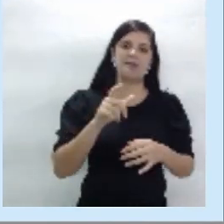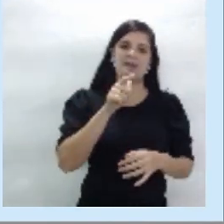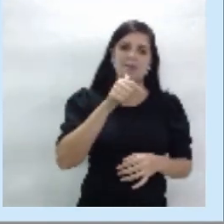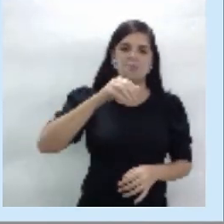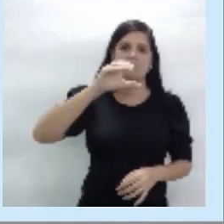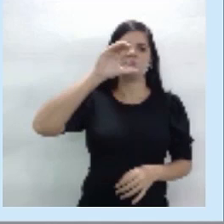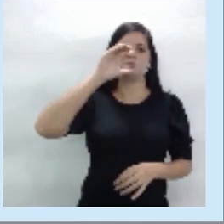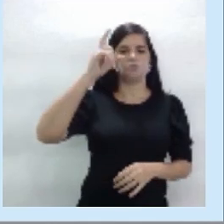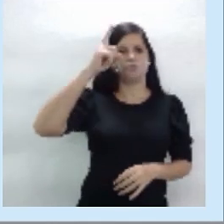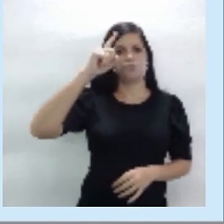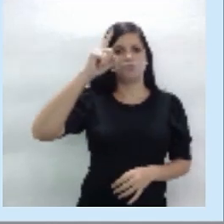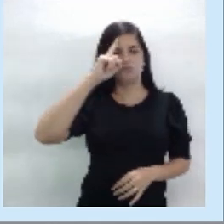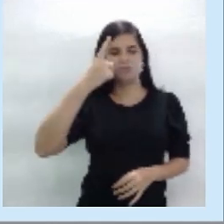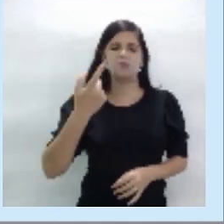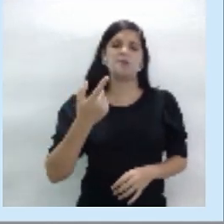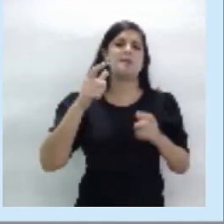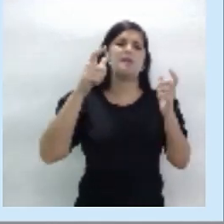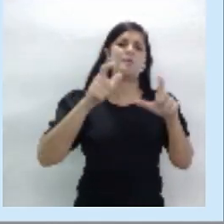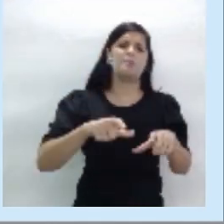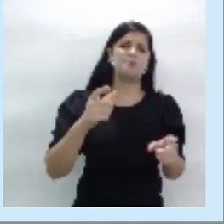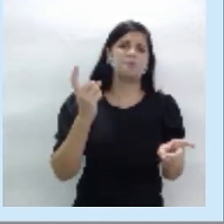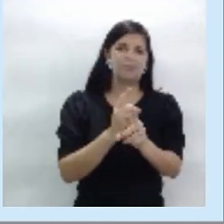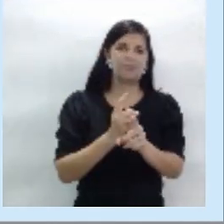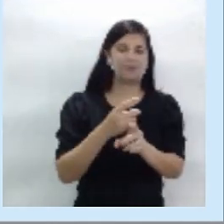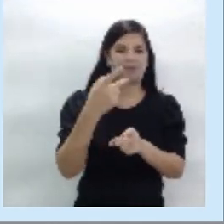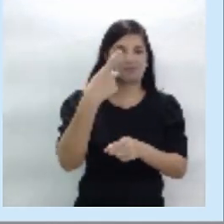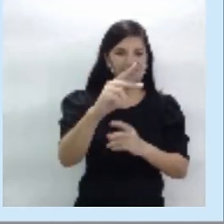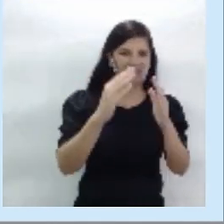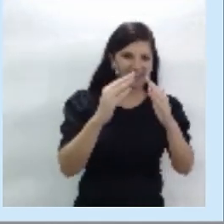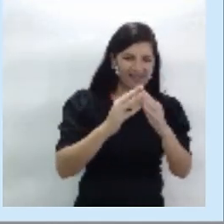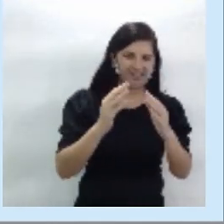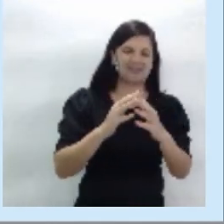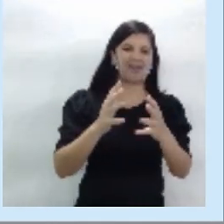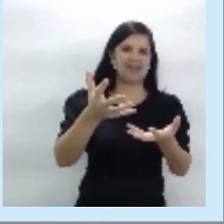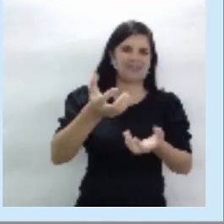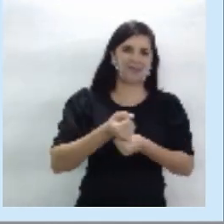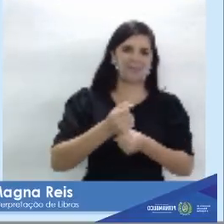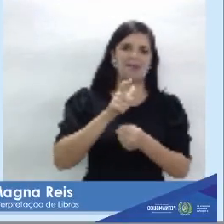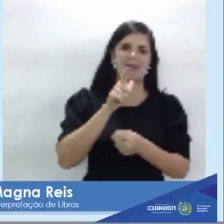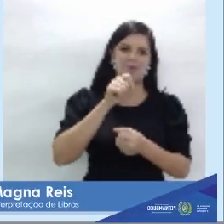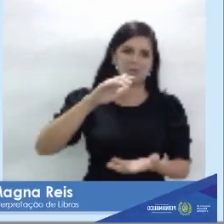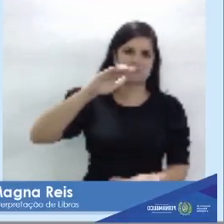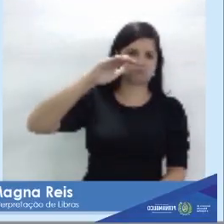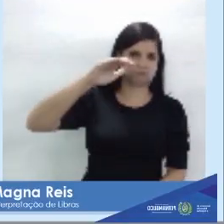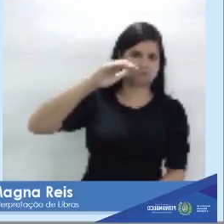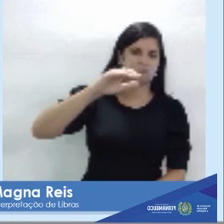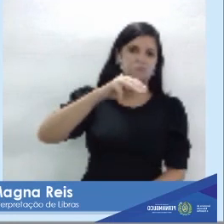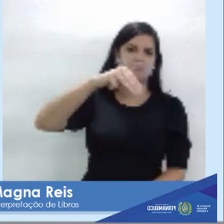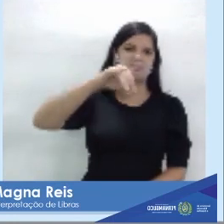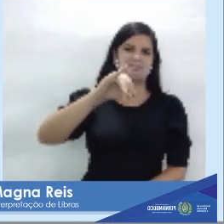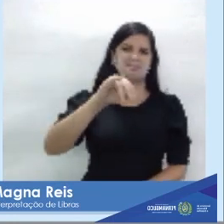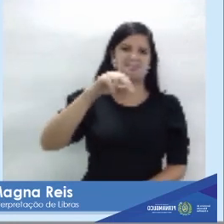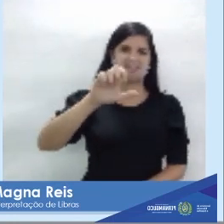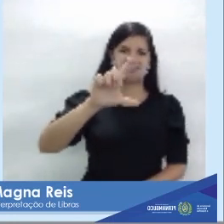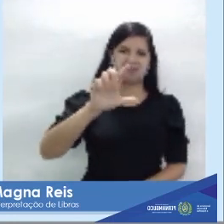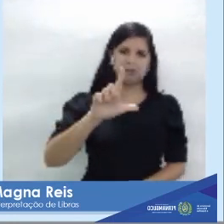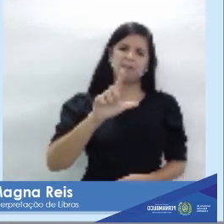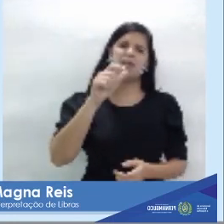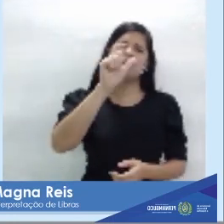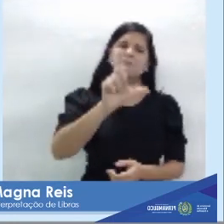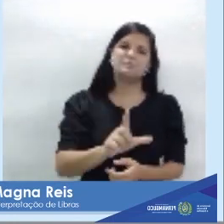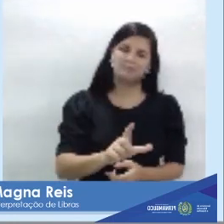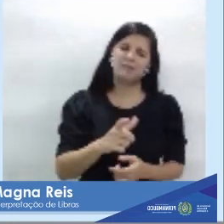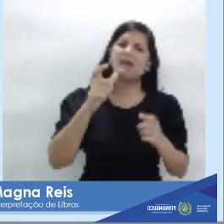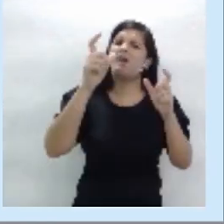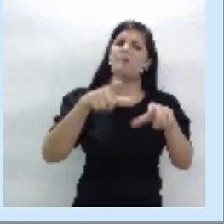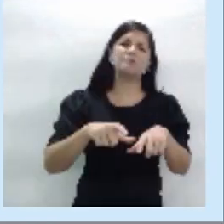nosso dia a dia, de onde ela vem. Aquela aguinha mineral lá que você recebe na sua casa, naquele garrafãozinho azul. De onde vem essa água? A